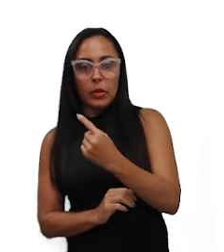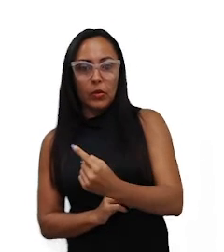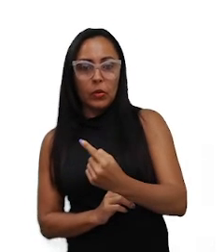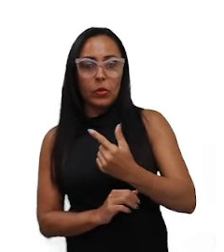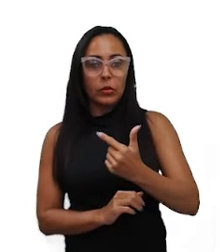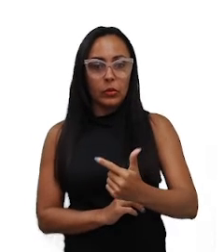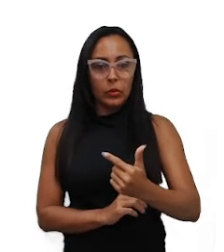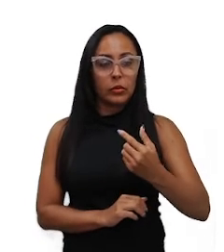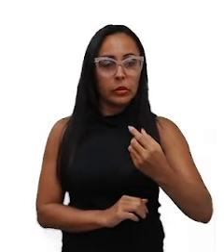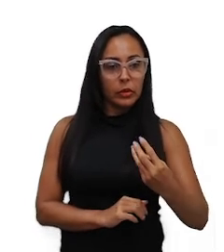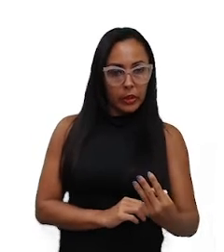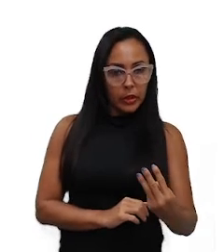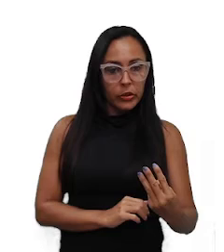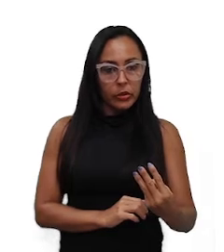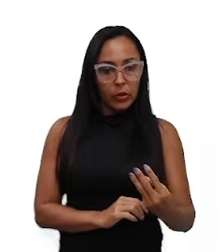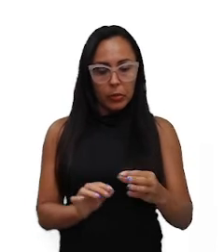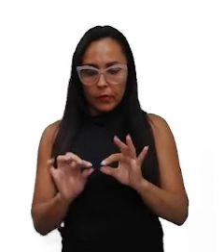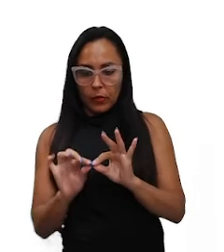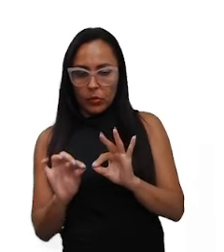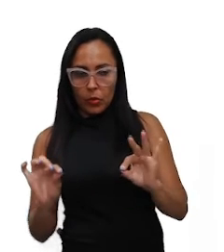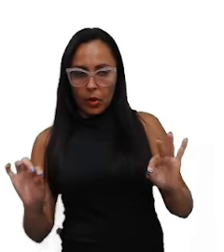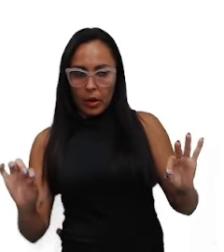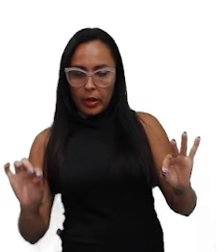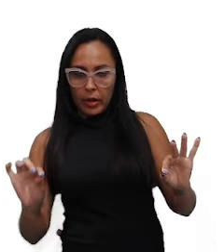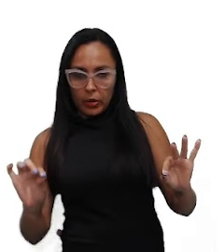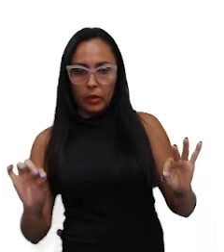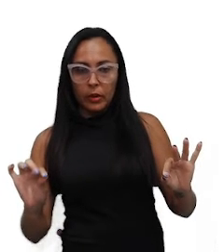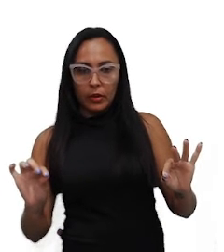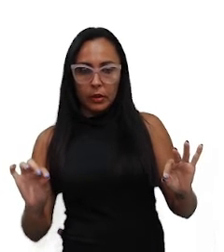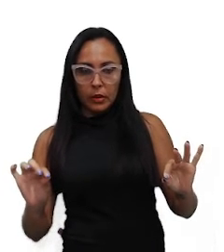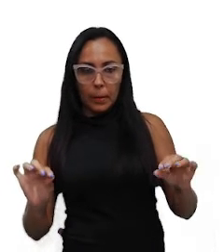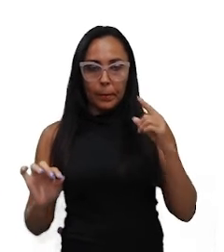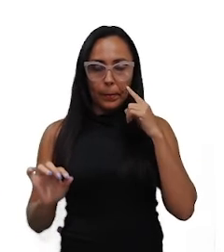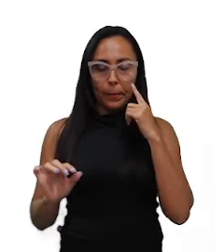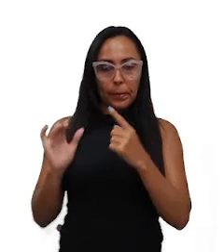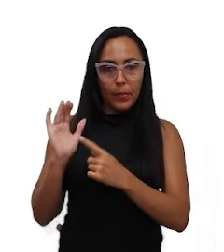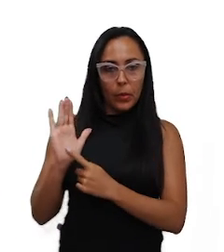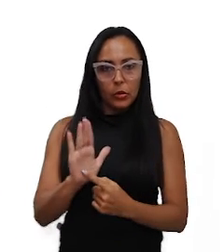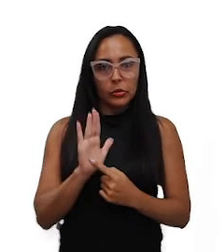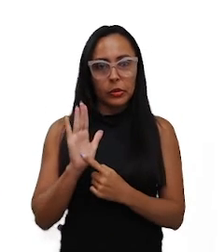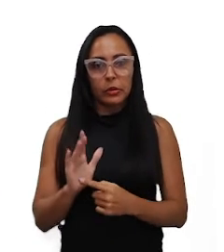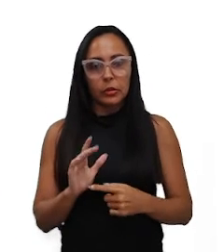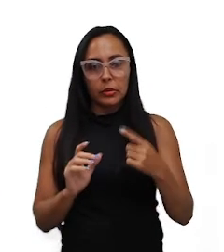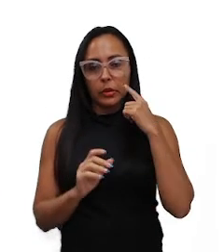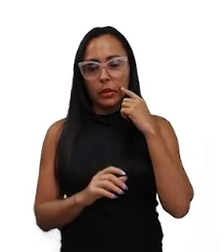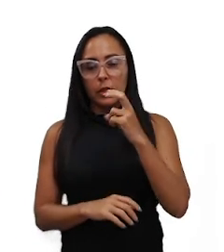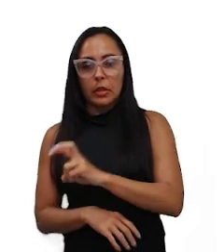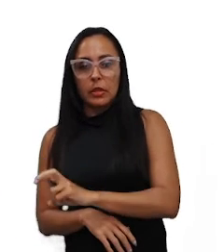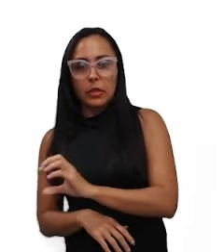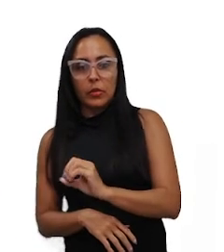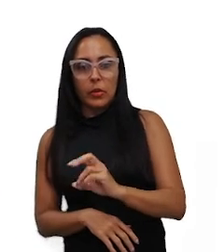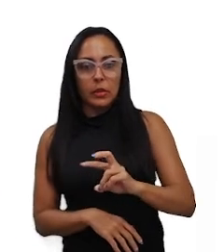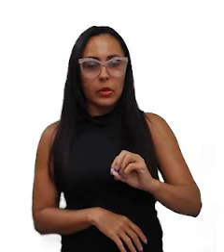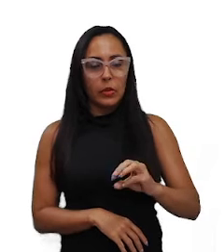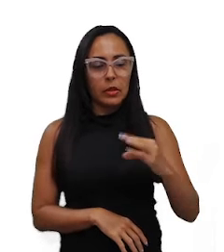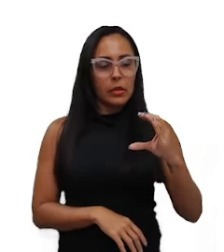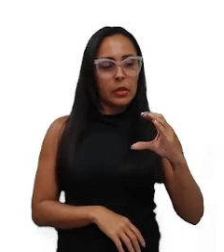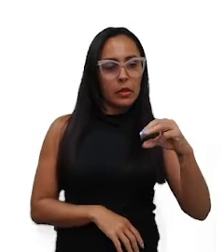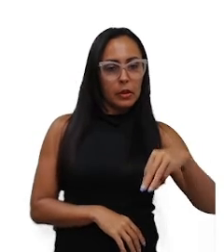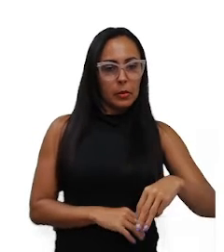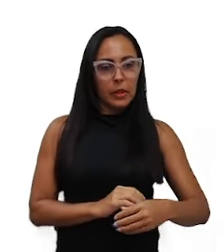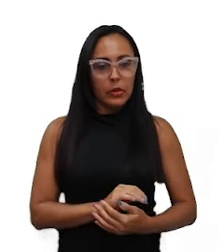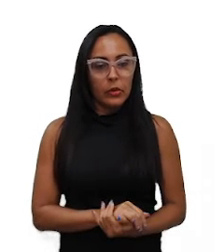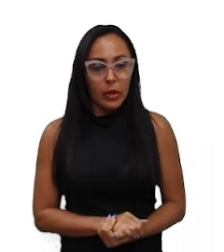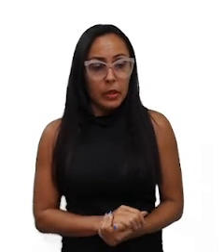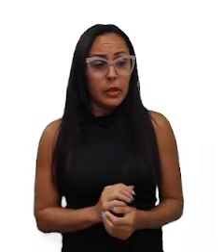3, como se fosse uma régua no chão, mostrando as medidas, né, de 50 em 50 centímetros. Isso a gente